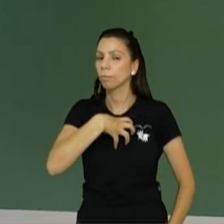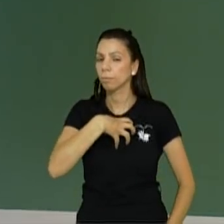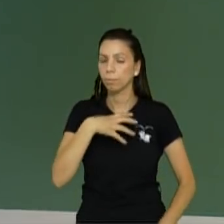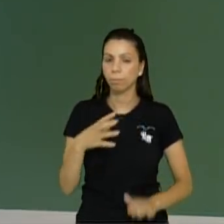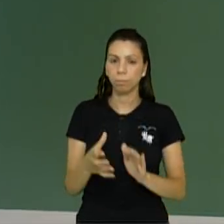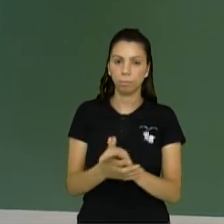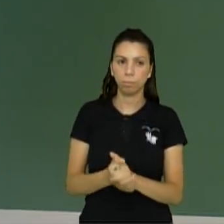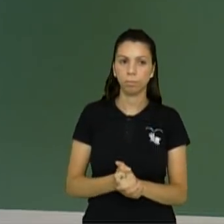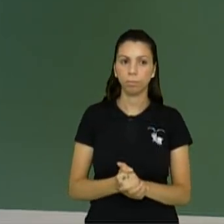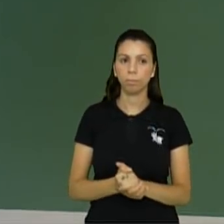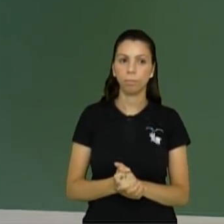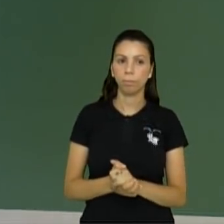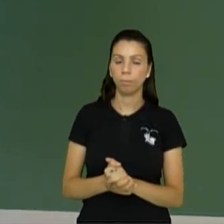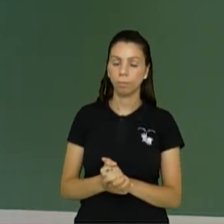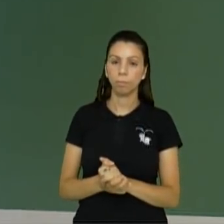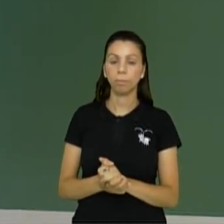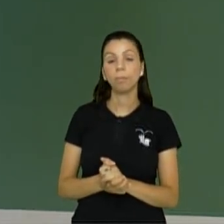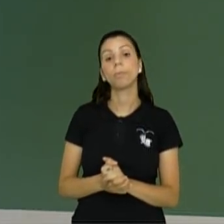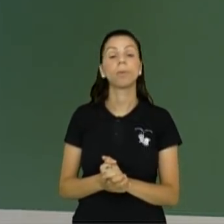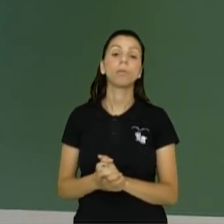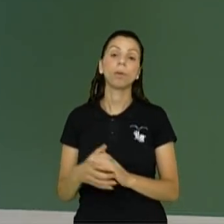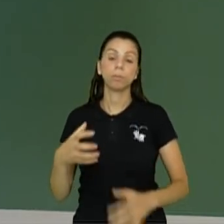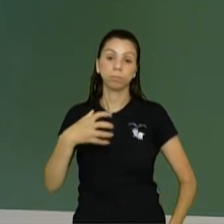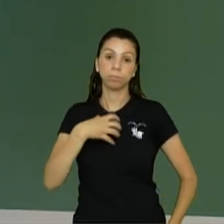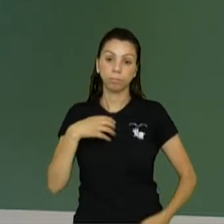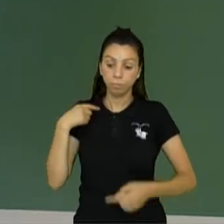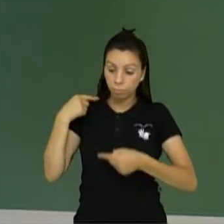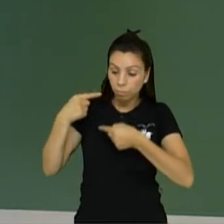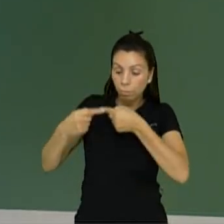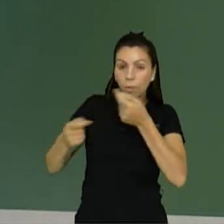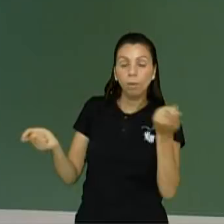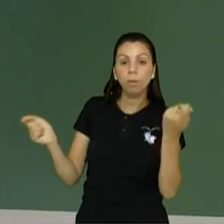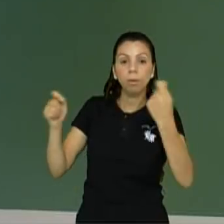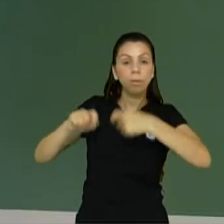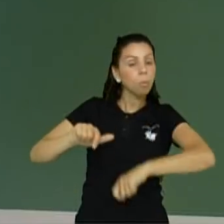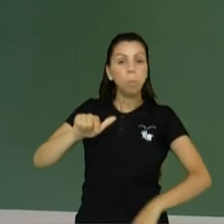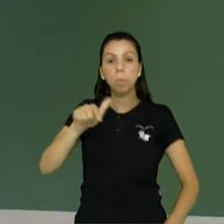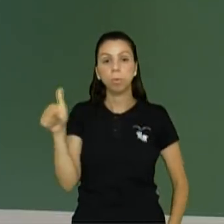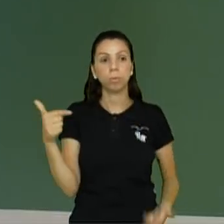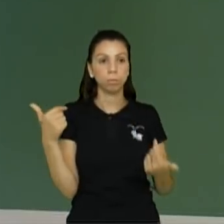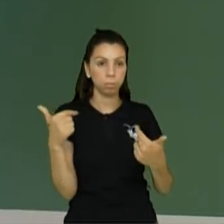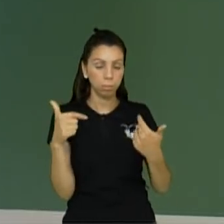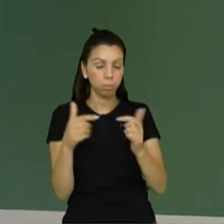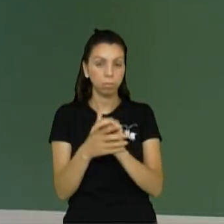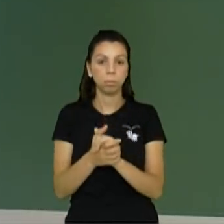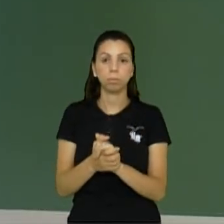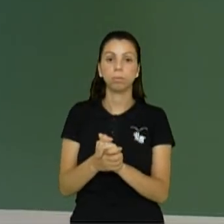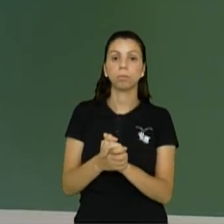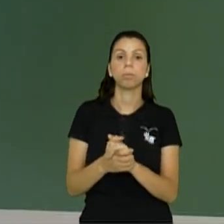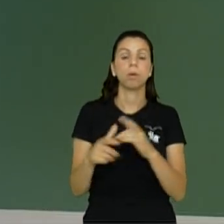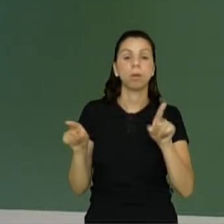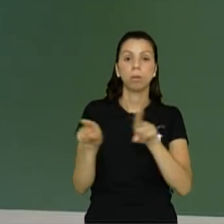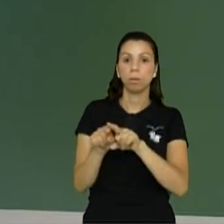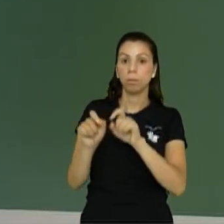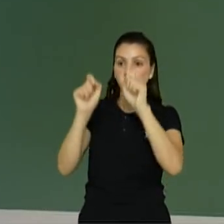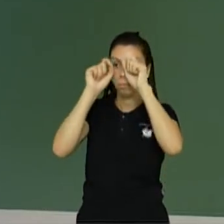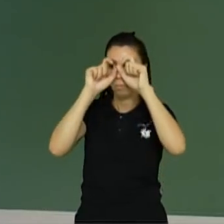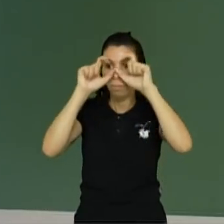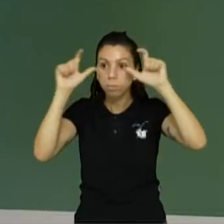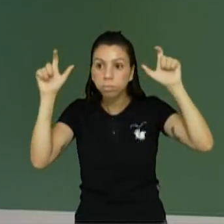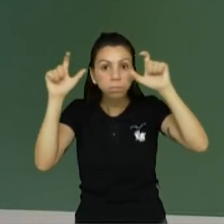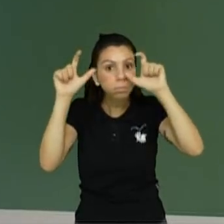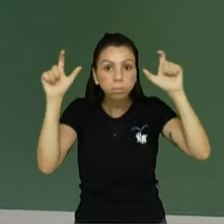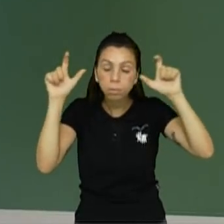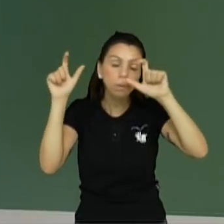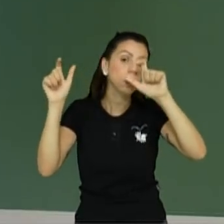Os artrópodes, eles têm a desenvoltura de algumas capacidades que os outros não tinham. Então, eles têm olhos muito bem desenvolvidos.